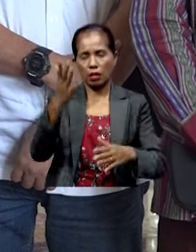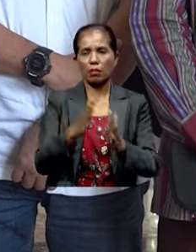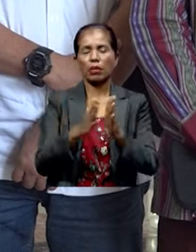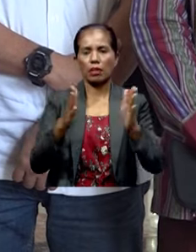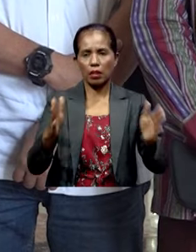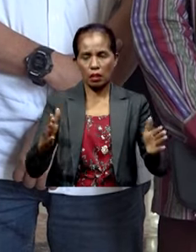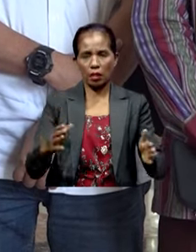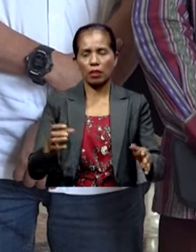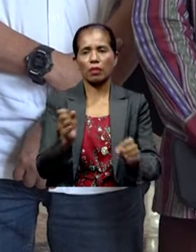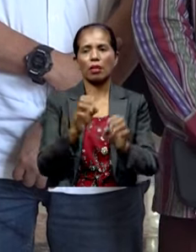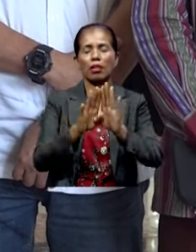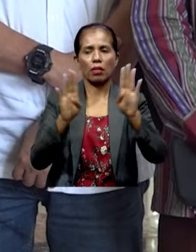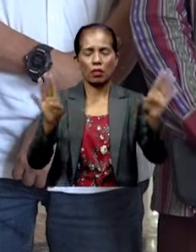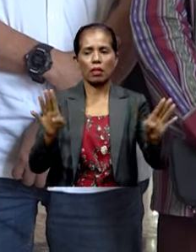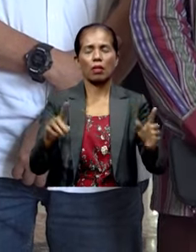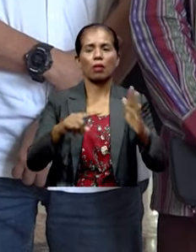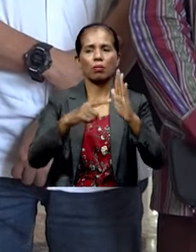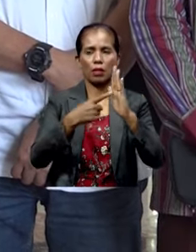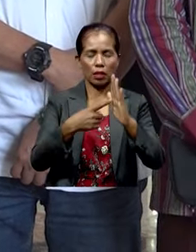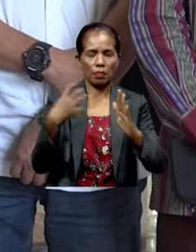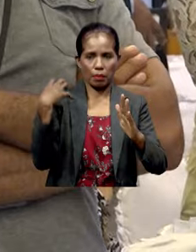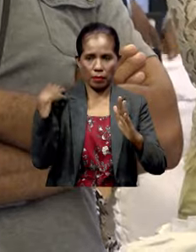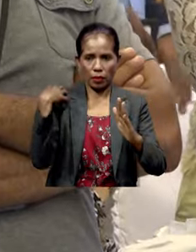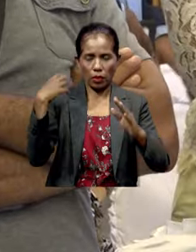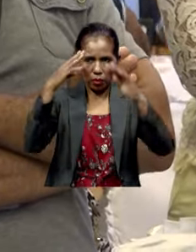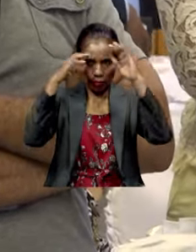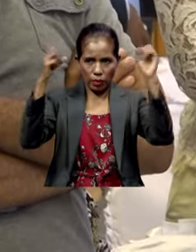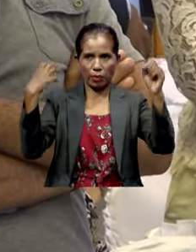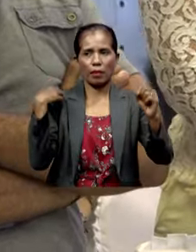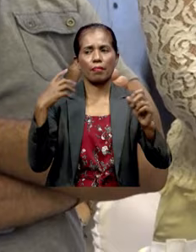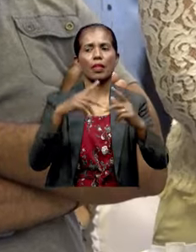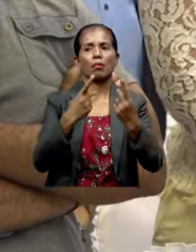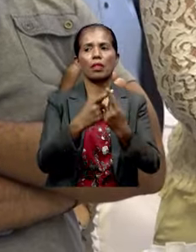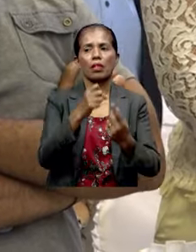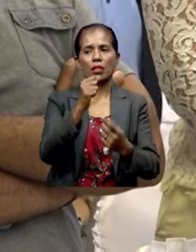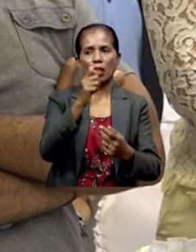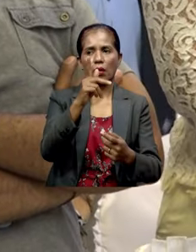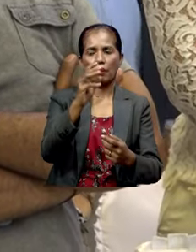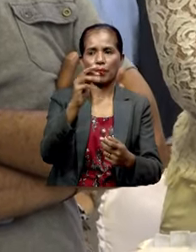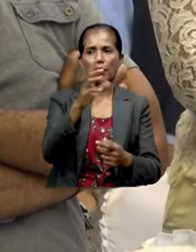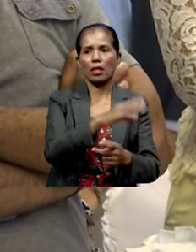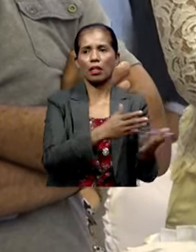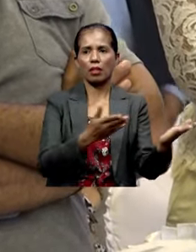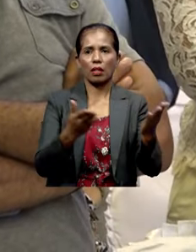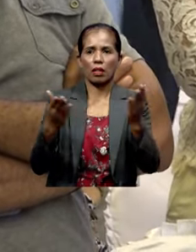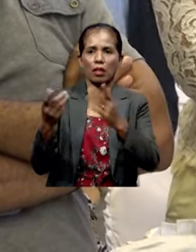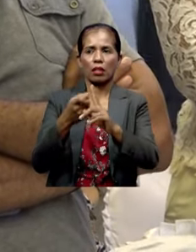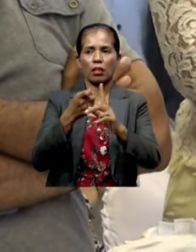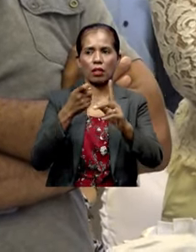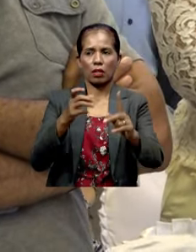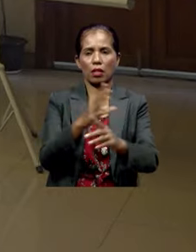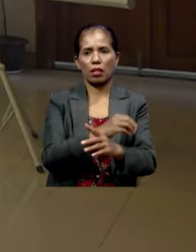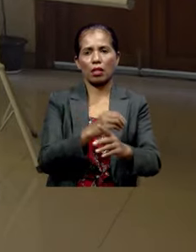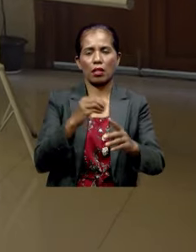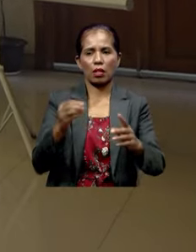né, ao ir ao palácio de presidencial. Companhia Sacomtel dada uma fibra ótica lihusi fronteira